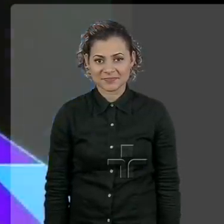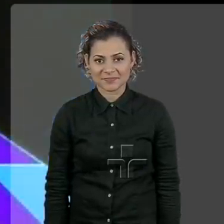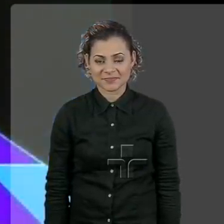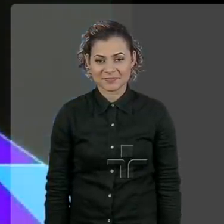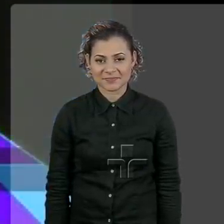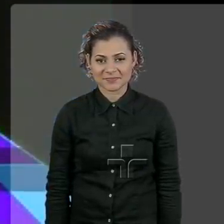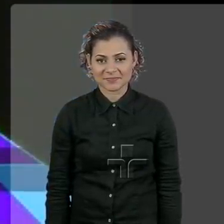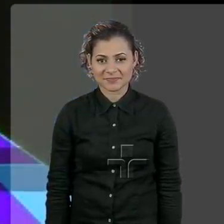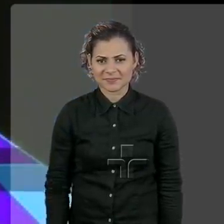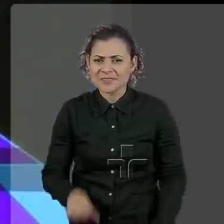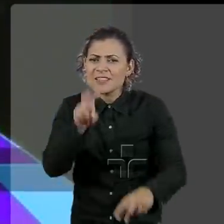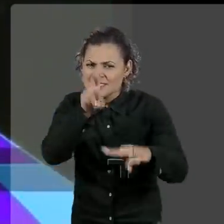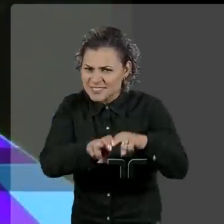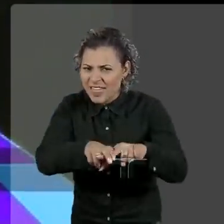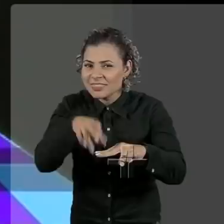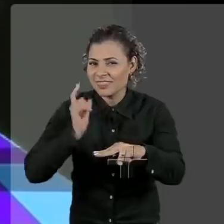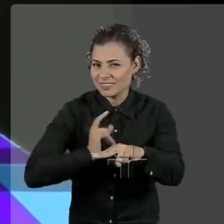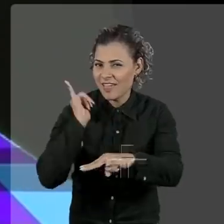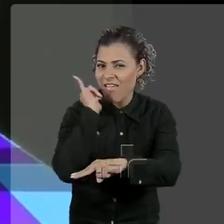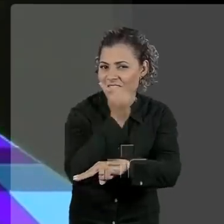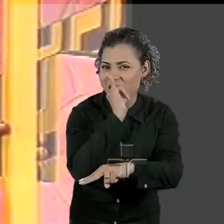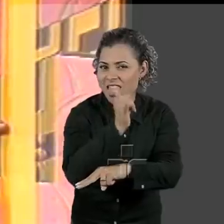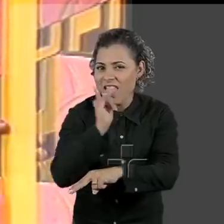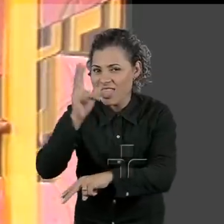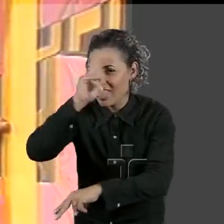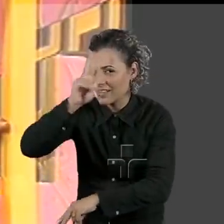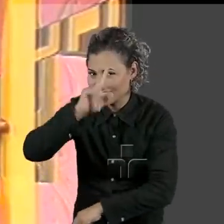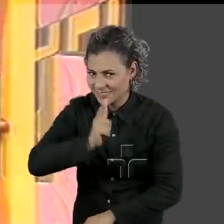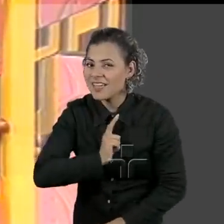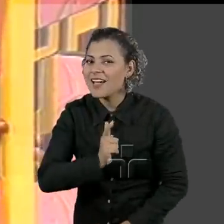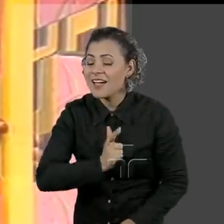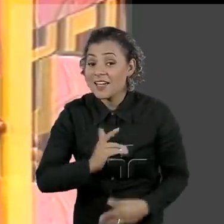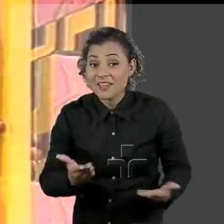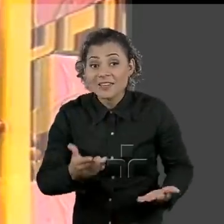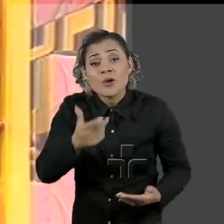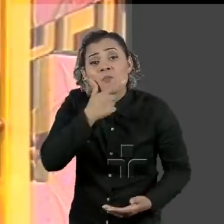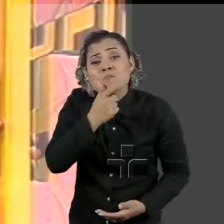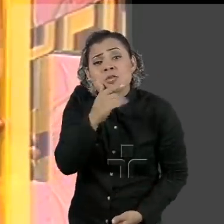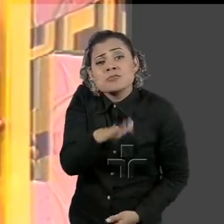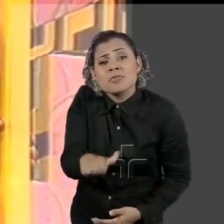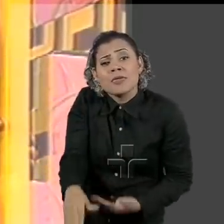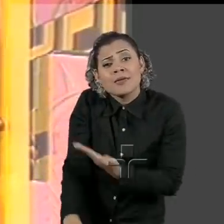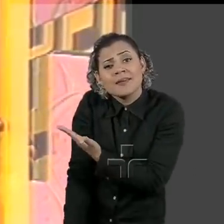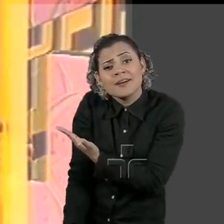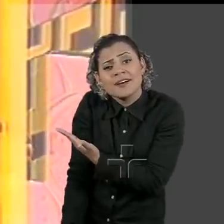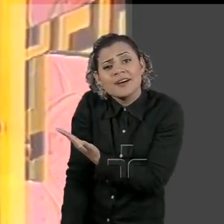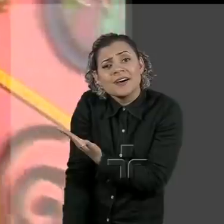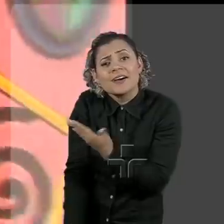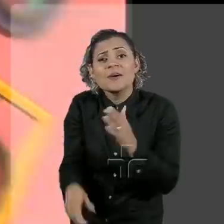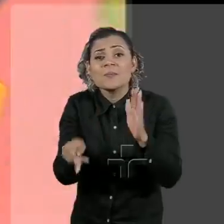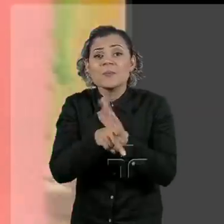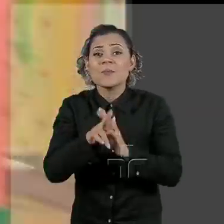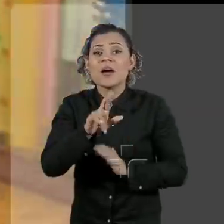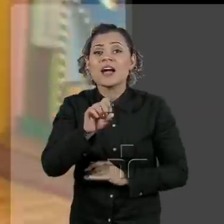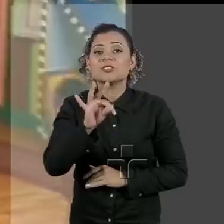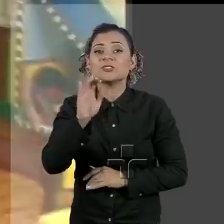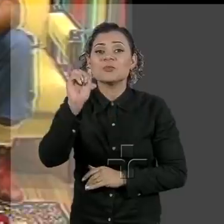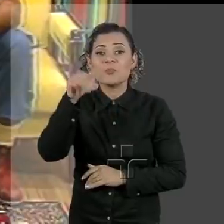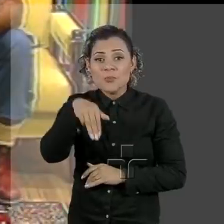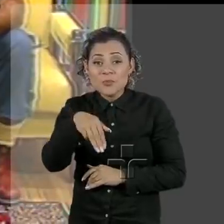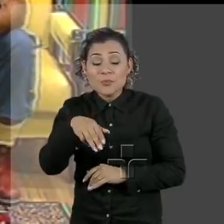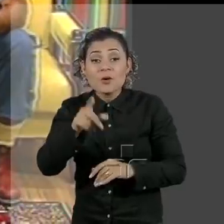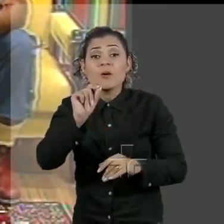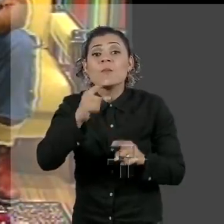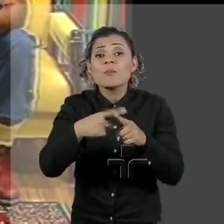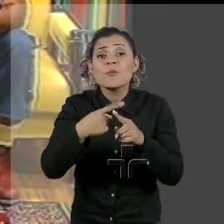Senta que lá vem história. Senta que lá vem história. Ele era um menino do quadro no programa Rá-Tim-Bum, que inspirou